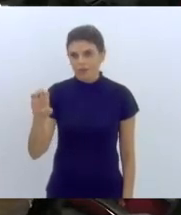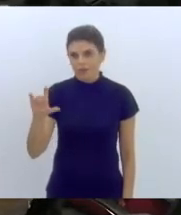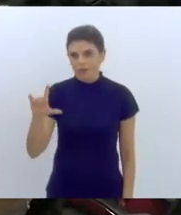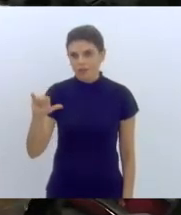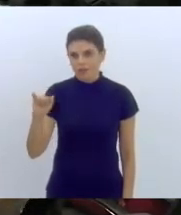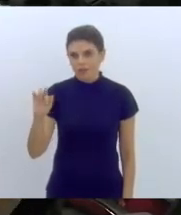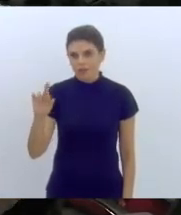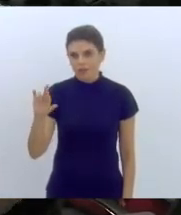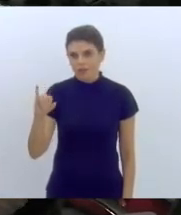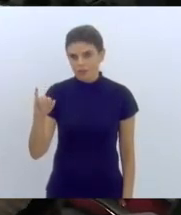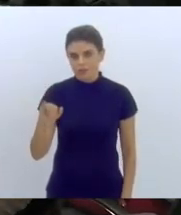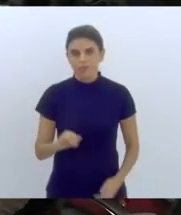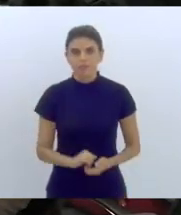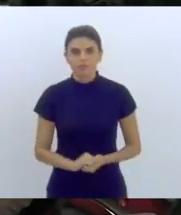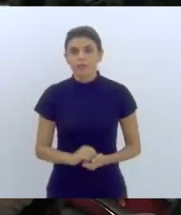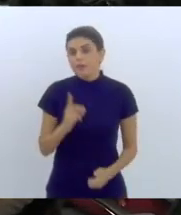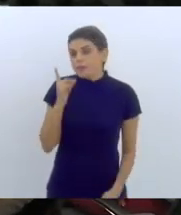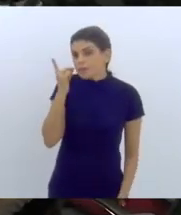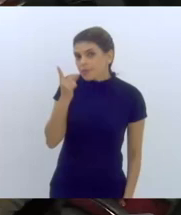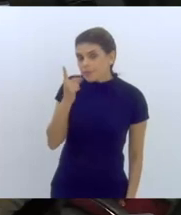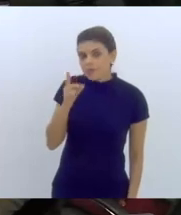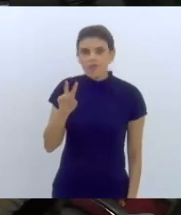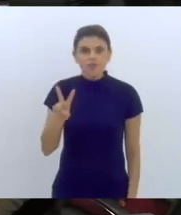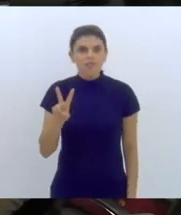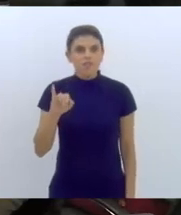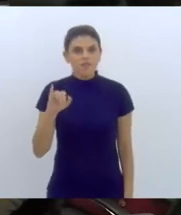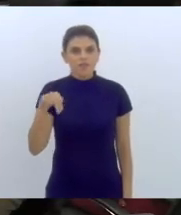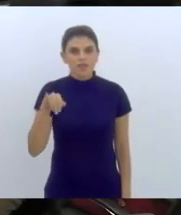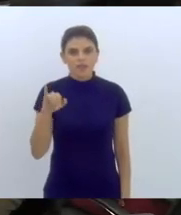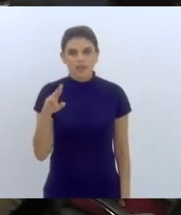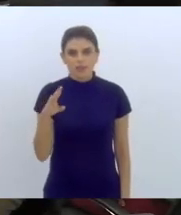Não, Vinícius Cozzolino. Deputado Vinícius Cozzolino.